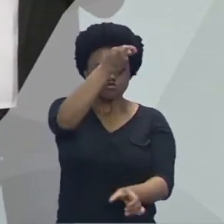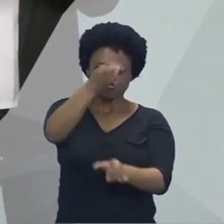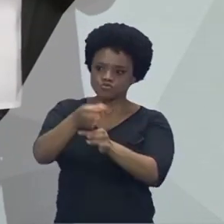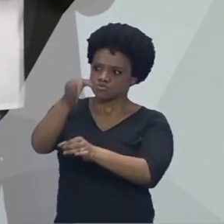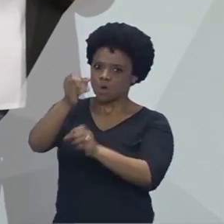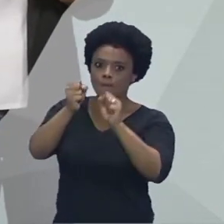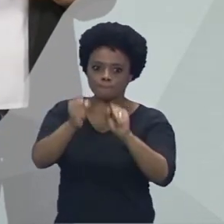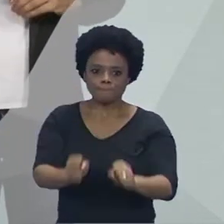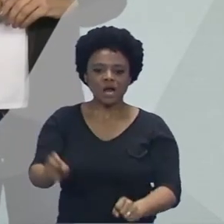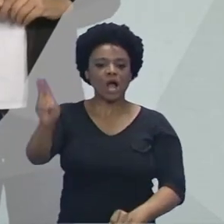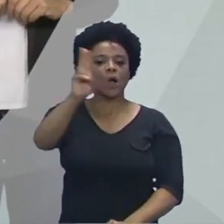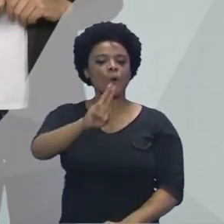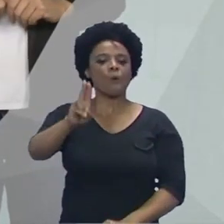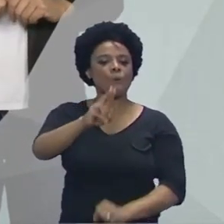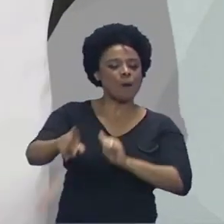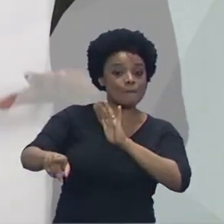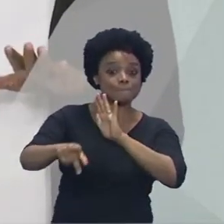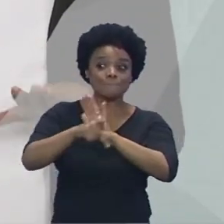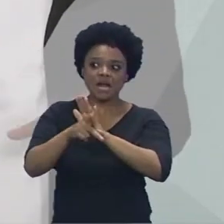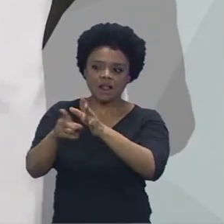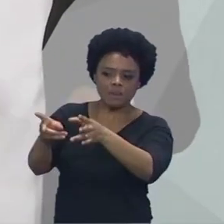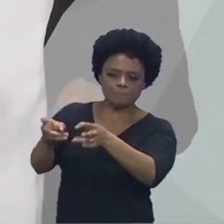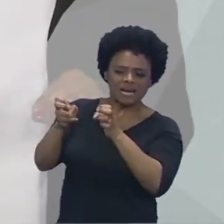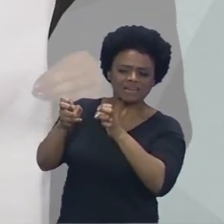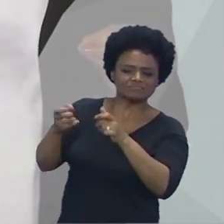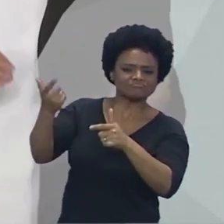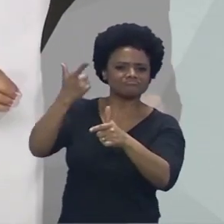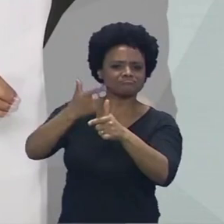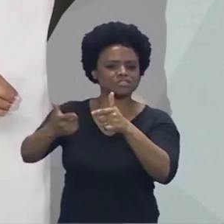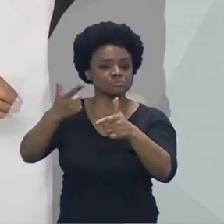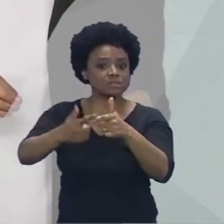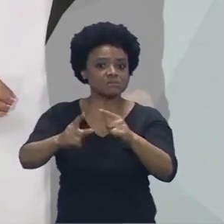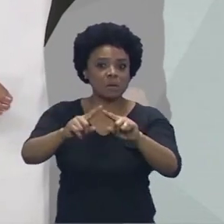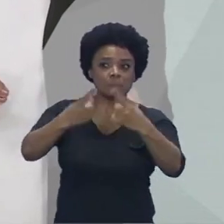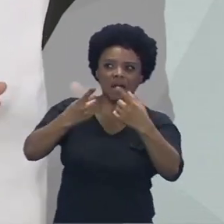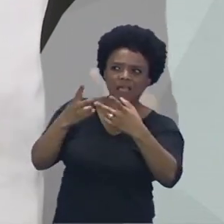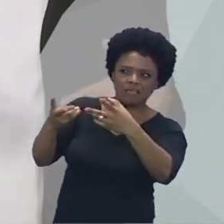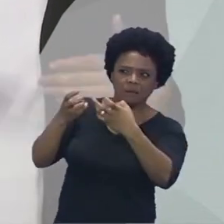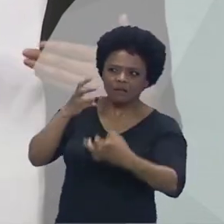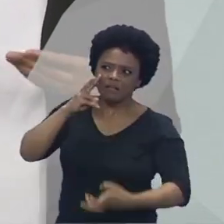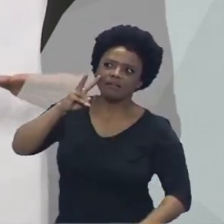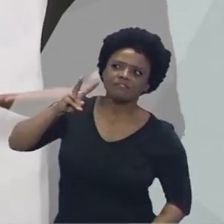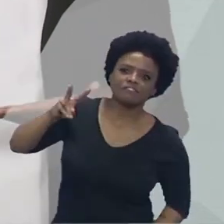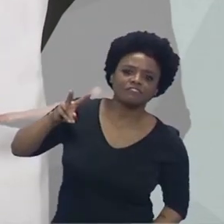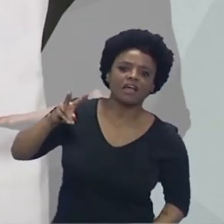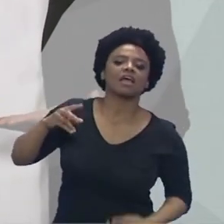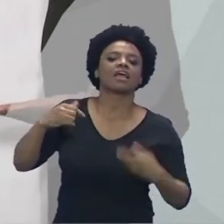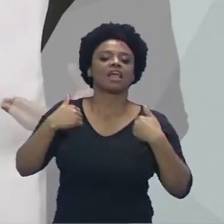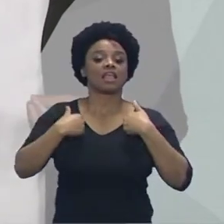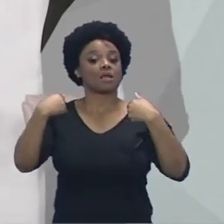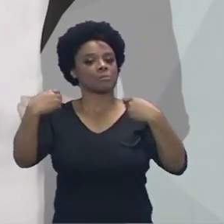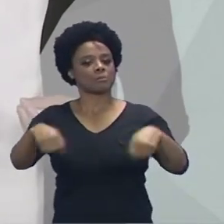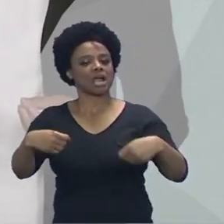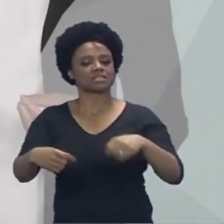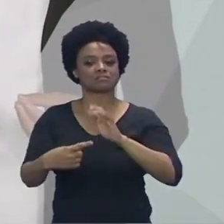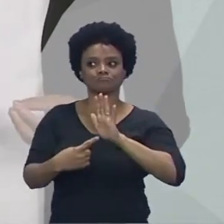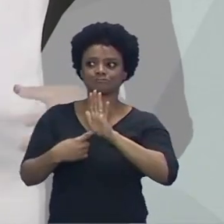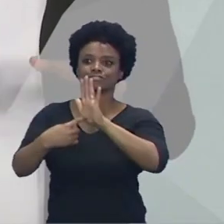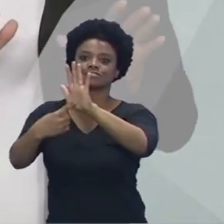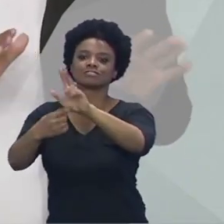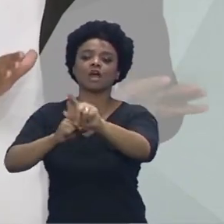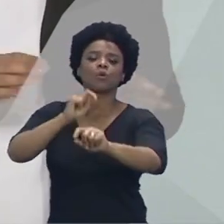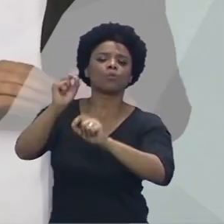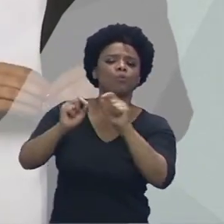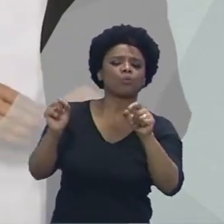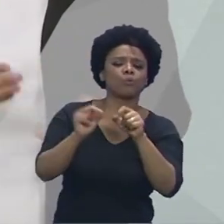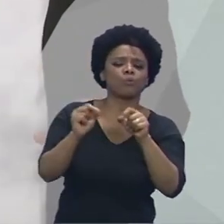para detectar um eventual problema. Mas a partir do momento que esse alerta é emitido, sou eu quem devo indicar a solução para corrigir